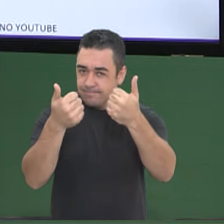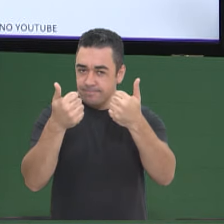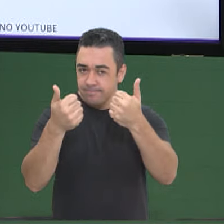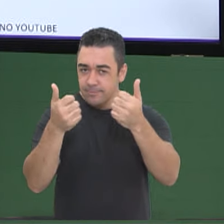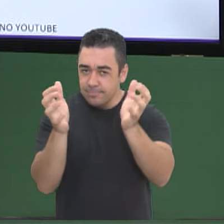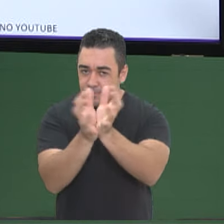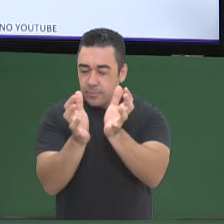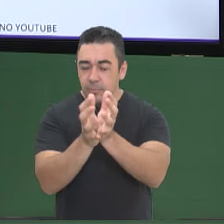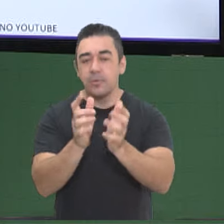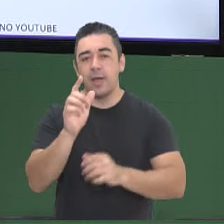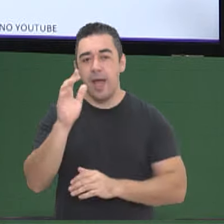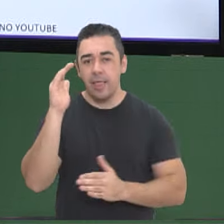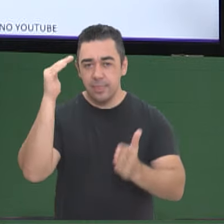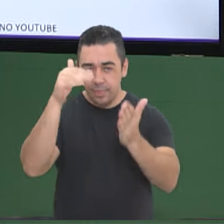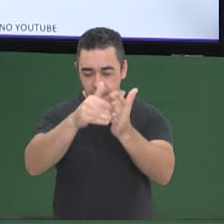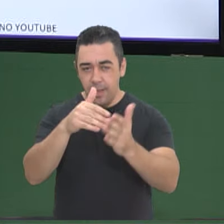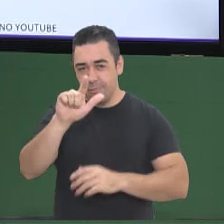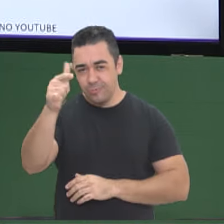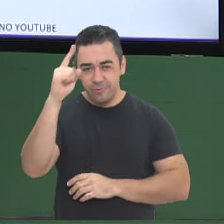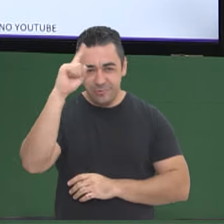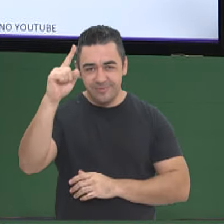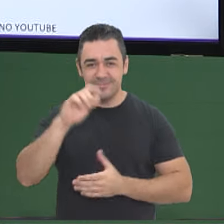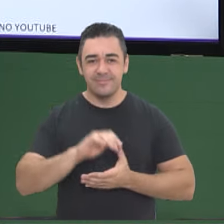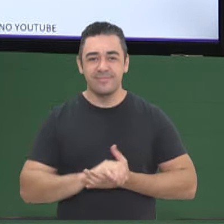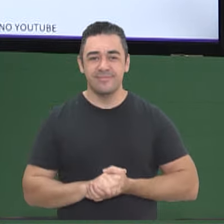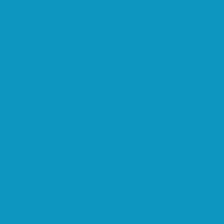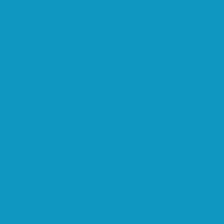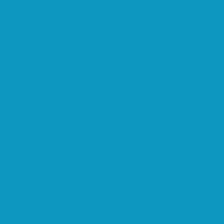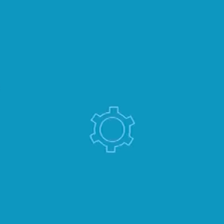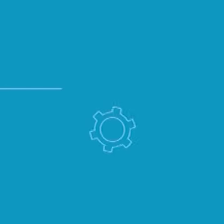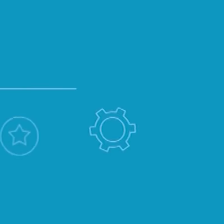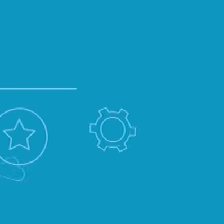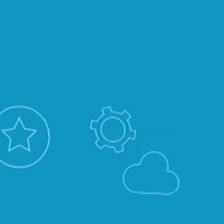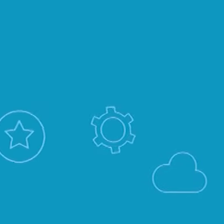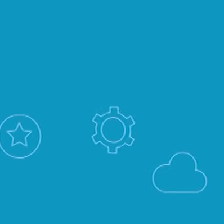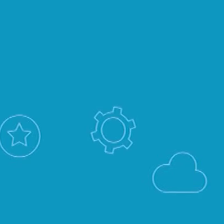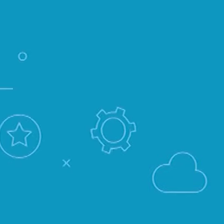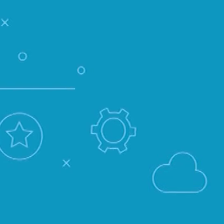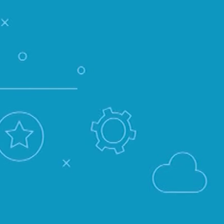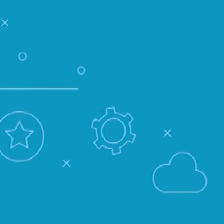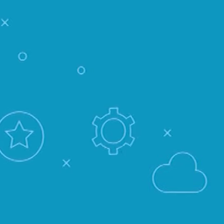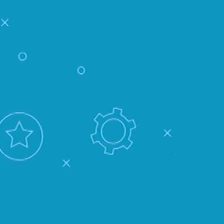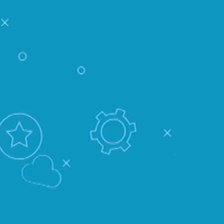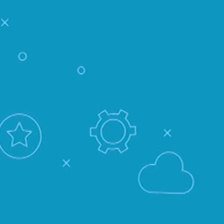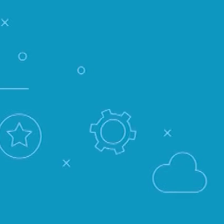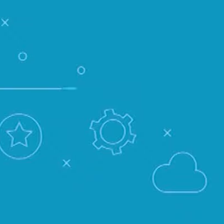até a próxima. Um abraço.